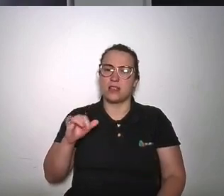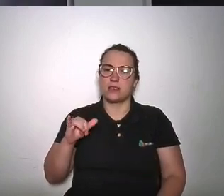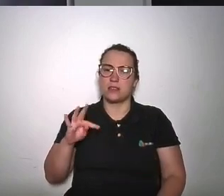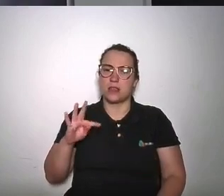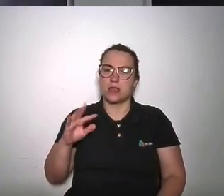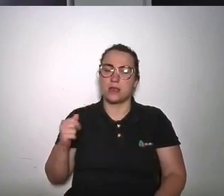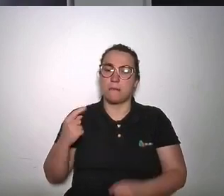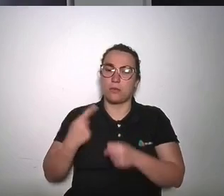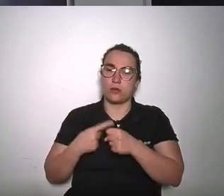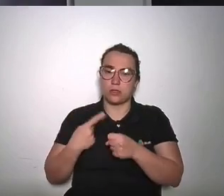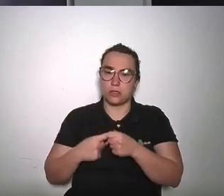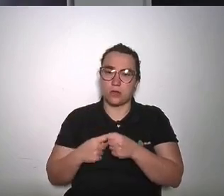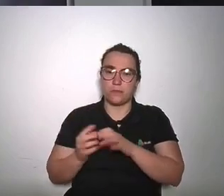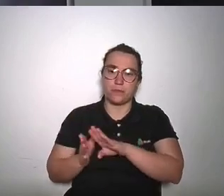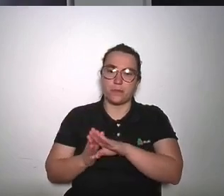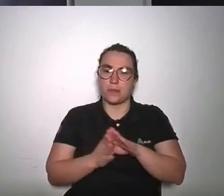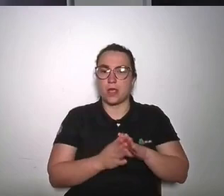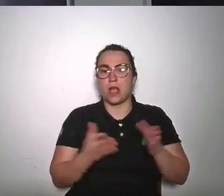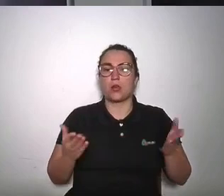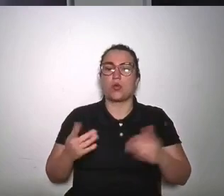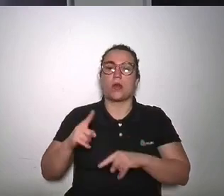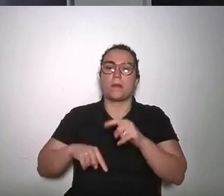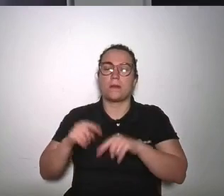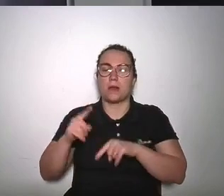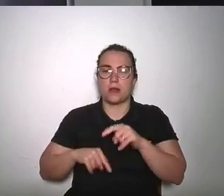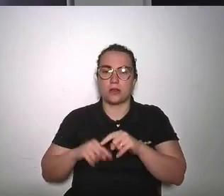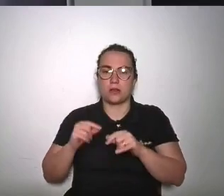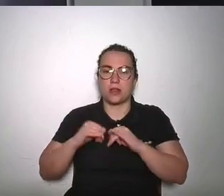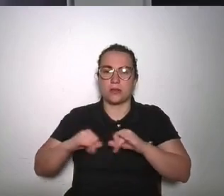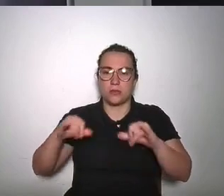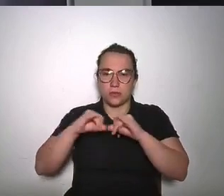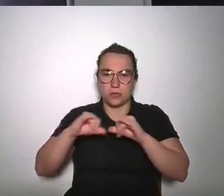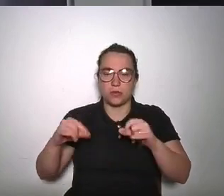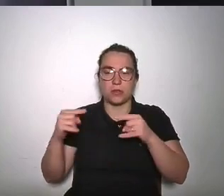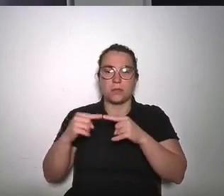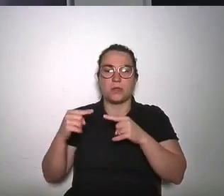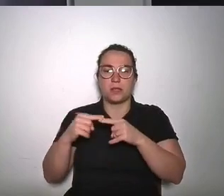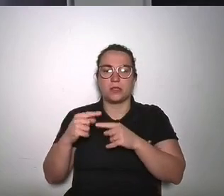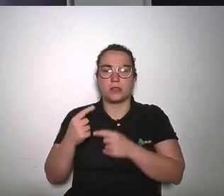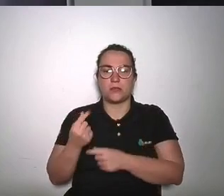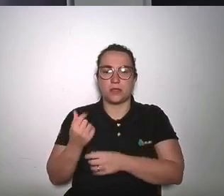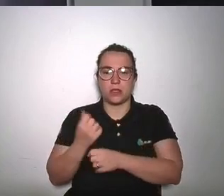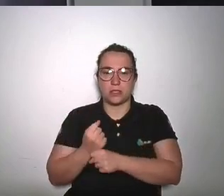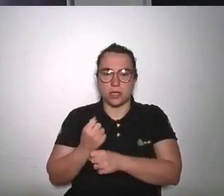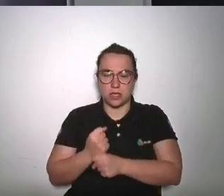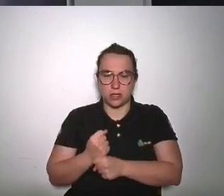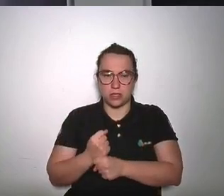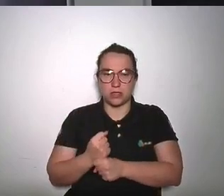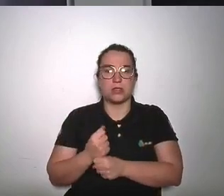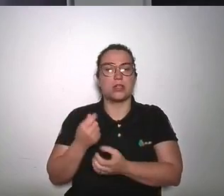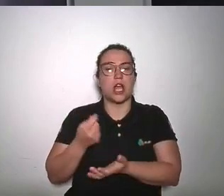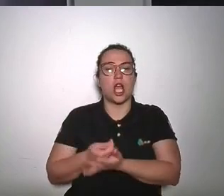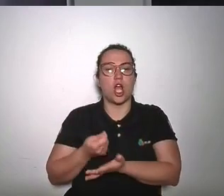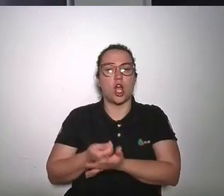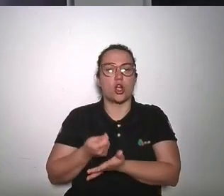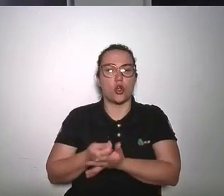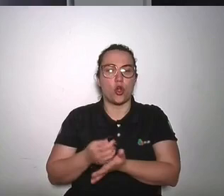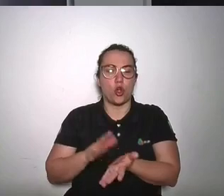receita patrimonial é ROIT e aplicação financeira. E as cobranças